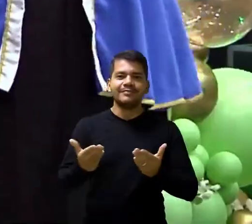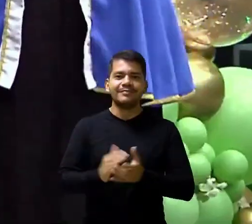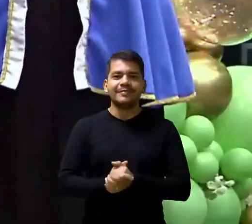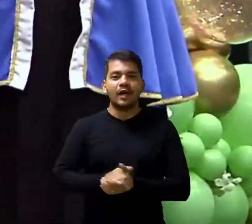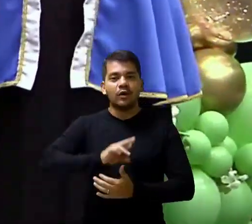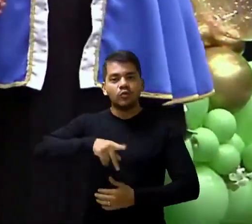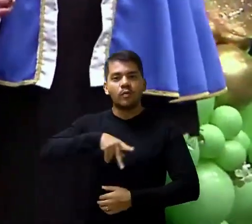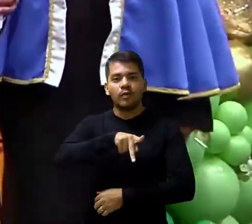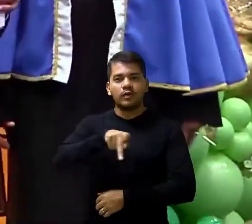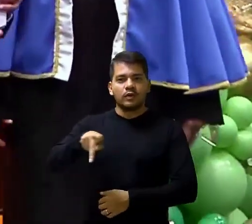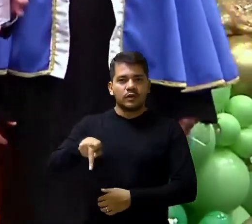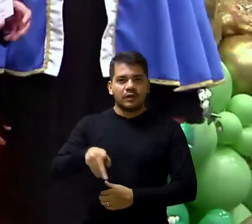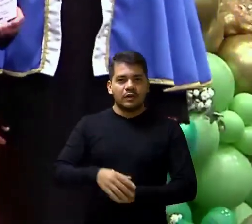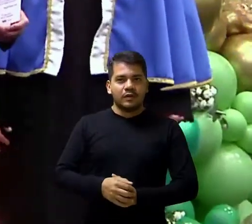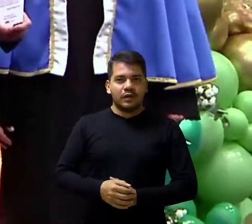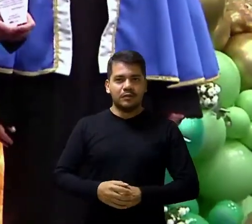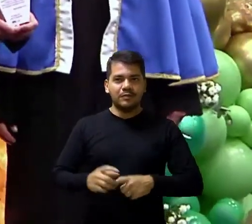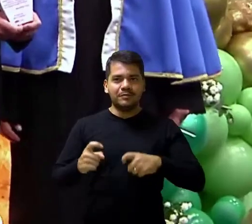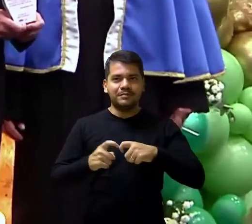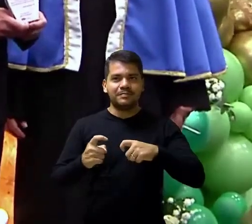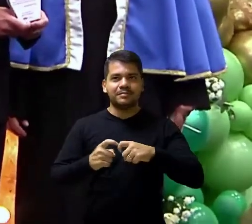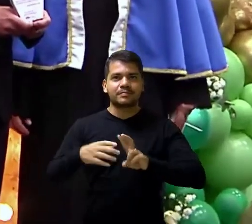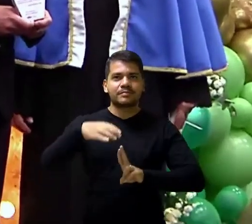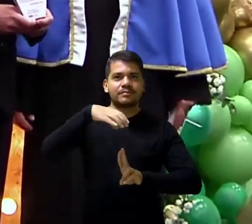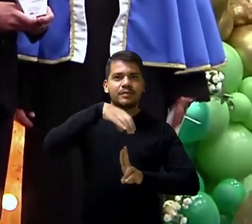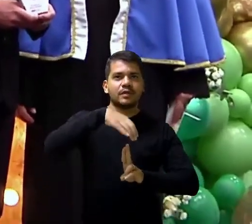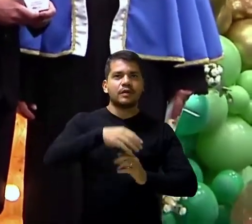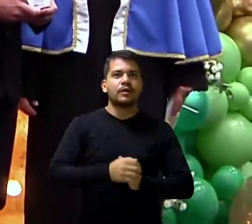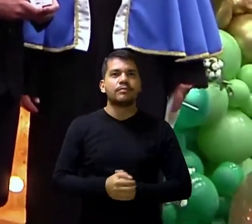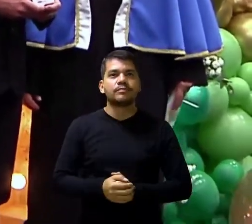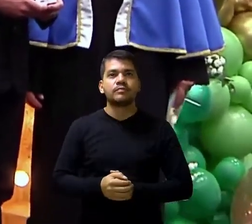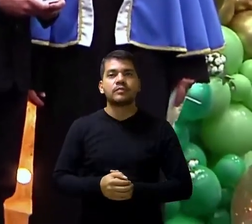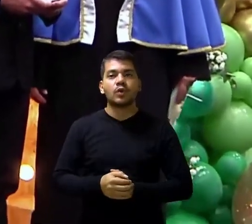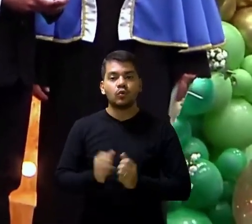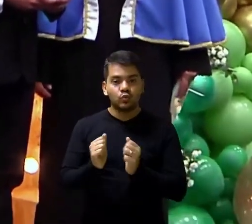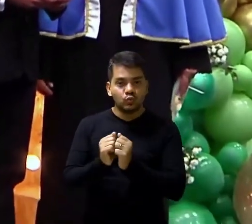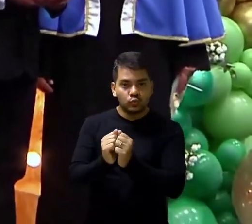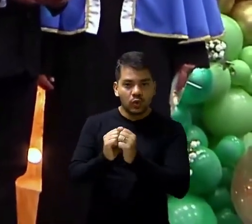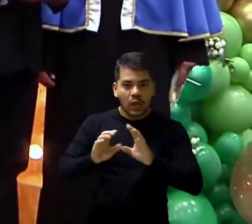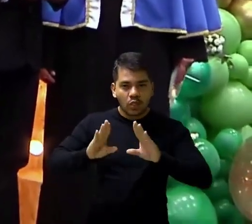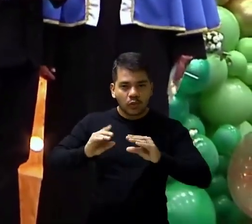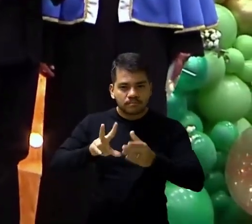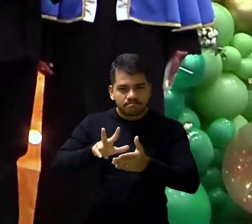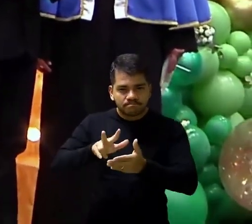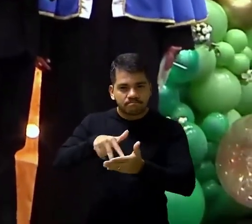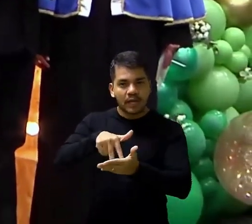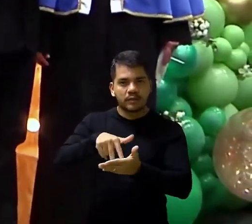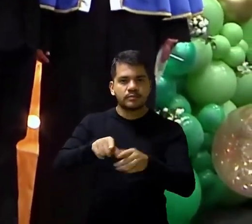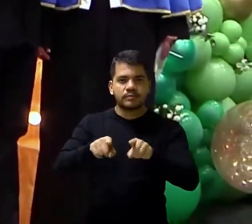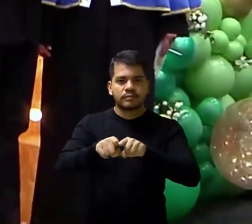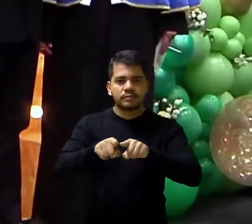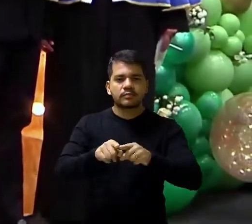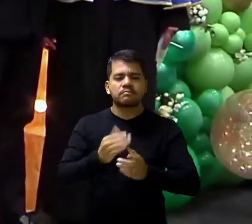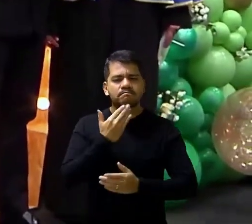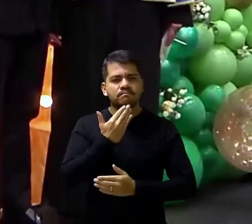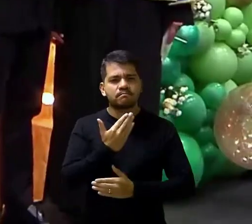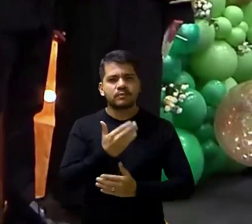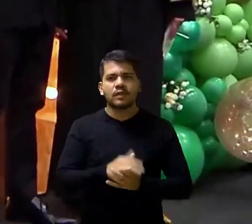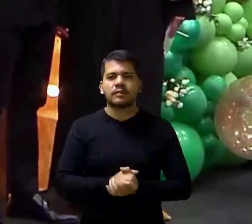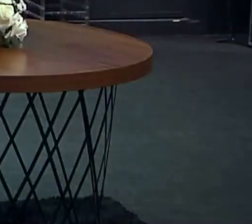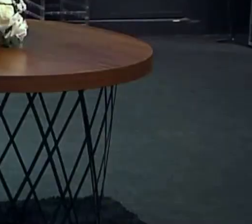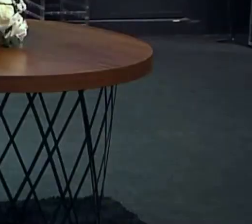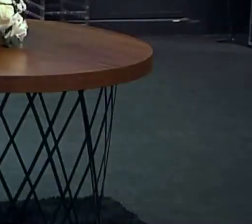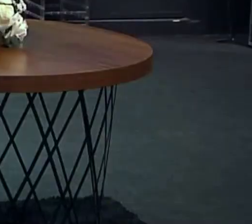os formando e formandas. A cada família pela confiança, por acreditar que juntos podemos contribuir para a construção